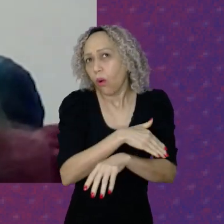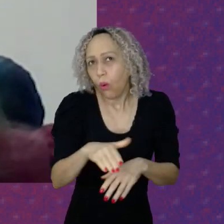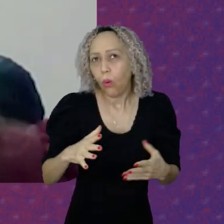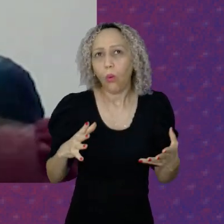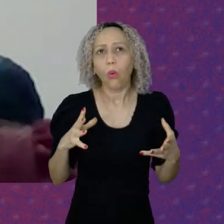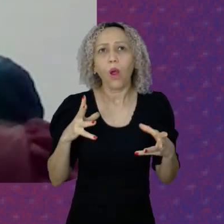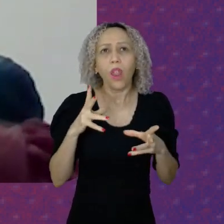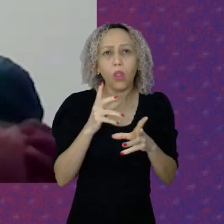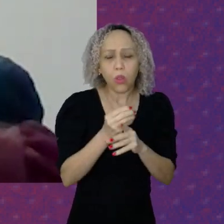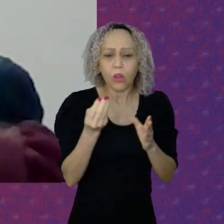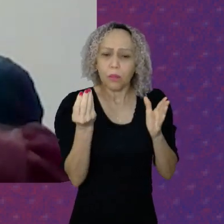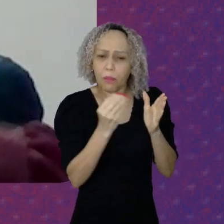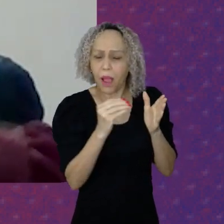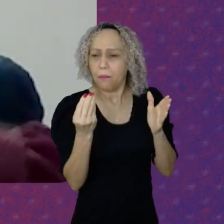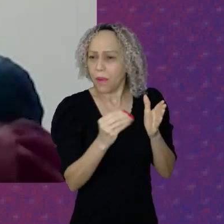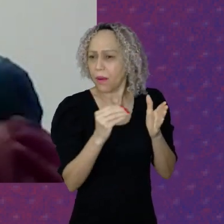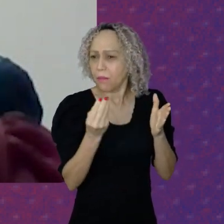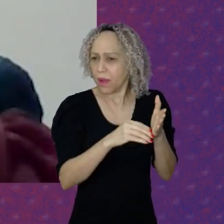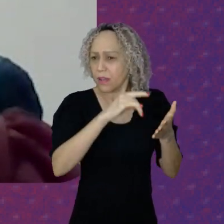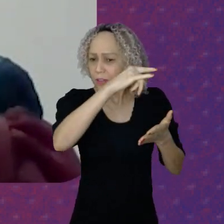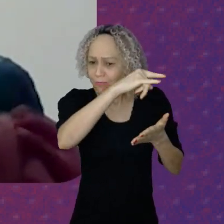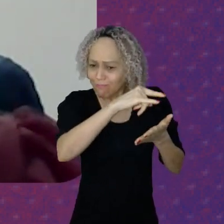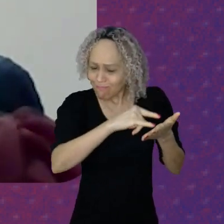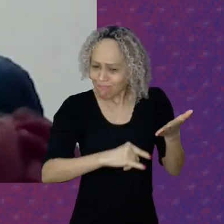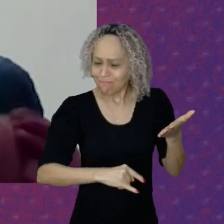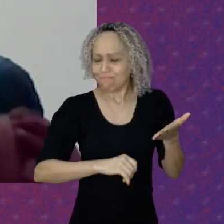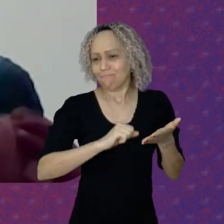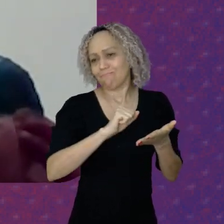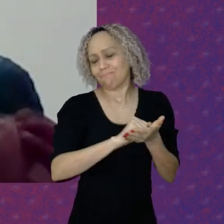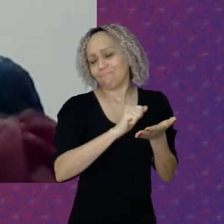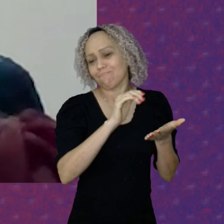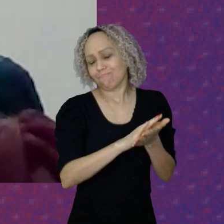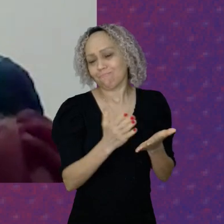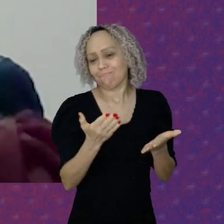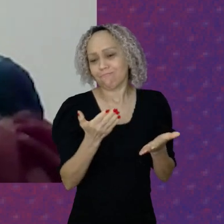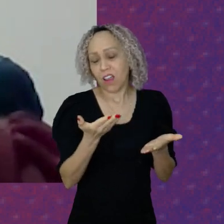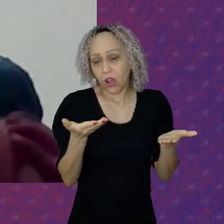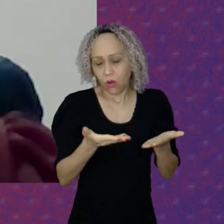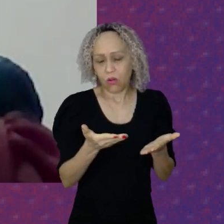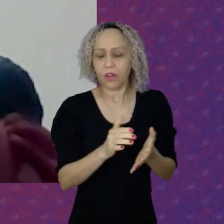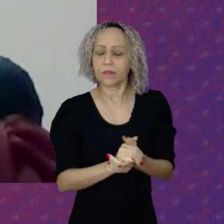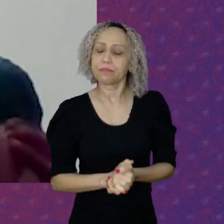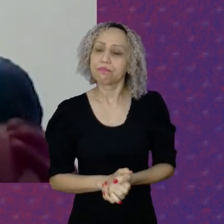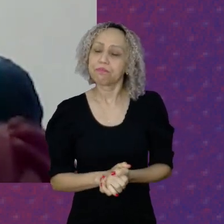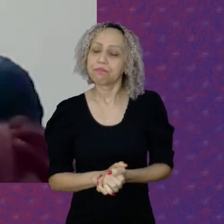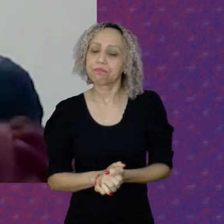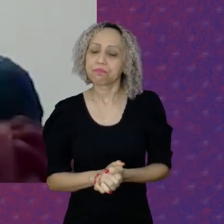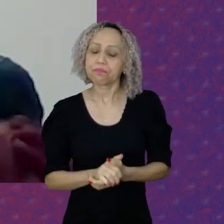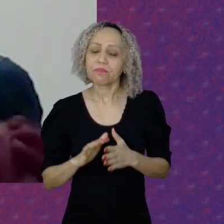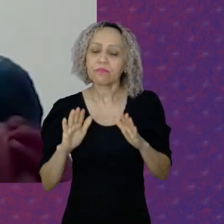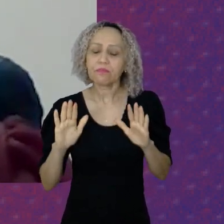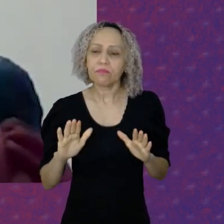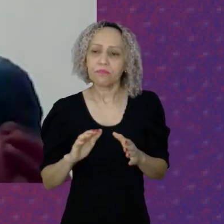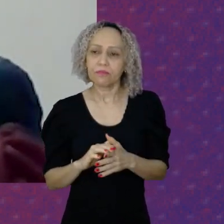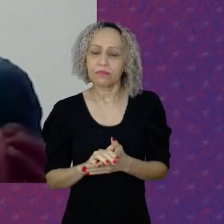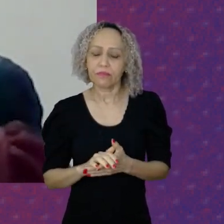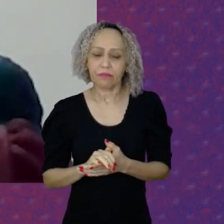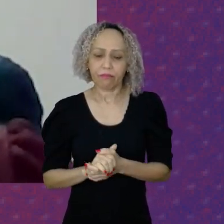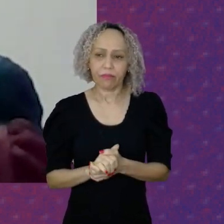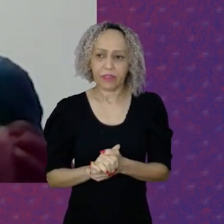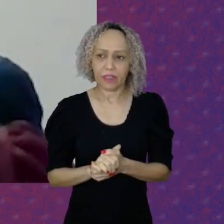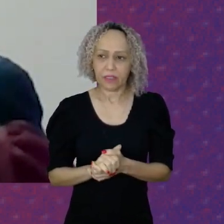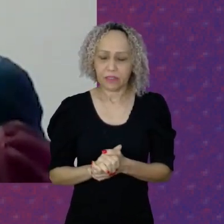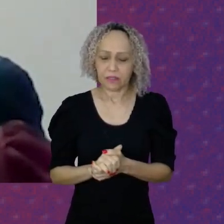do então presidente Jair Bolsonaro ocasionou uma série de questões que hoje a